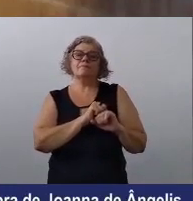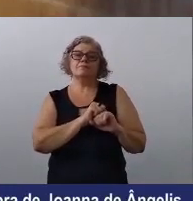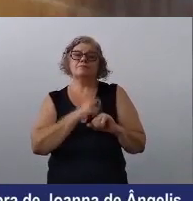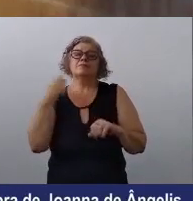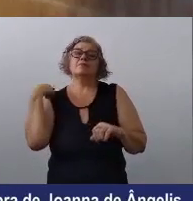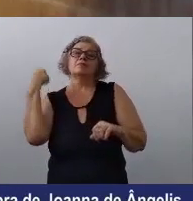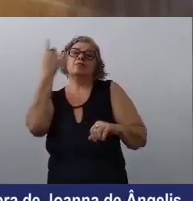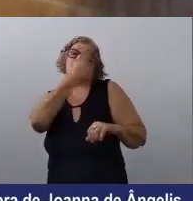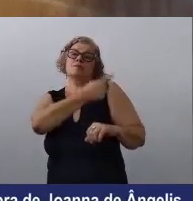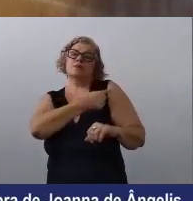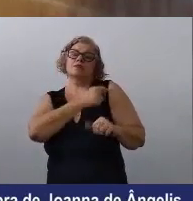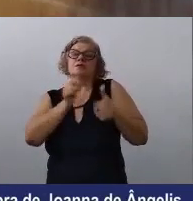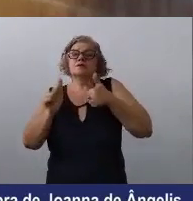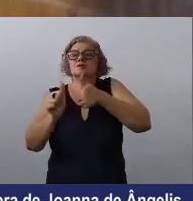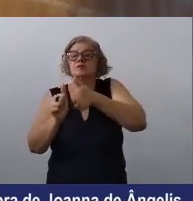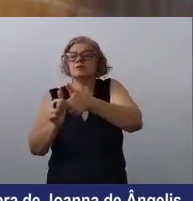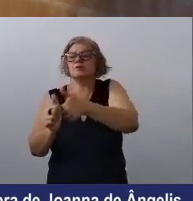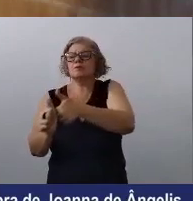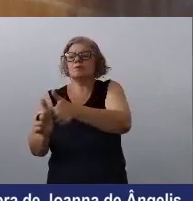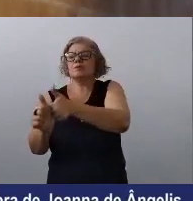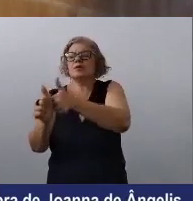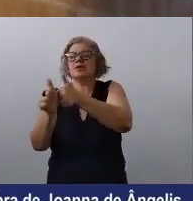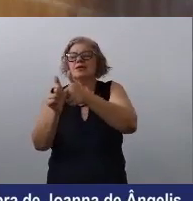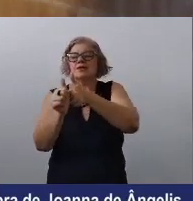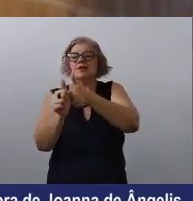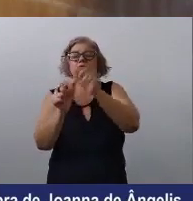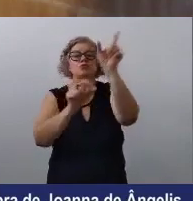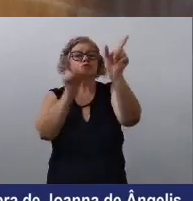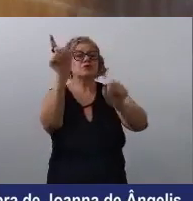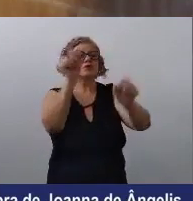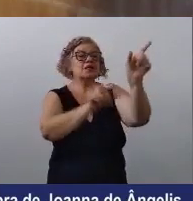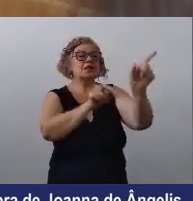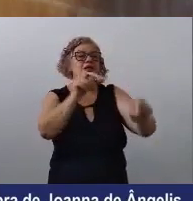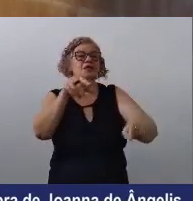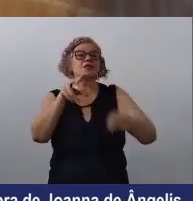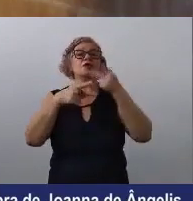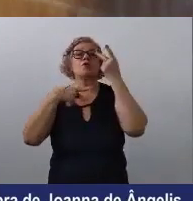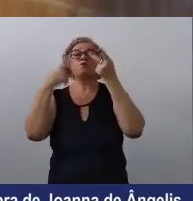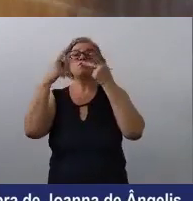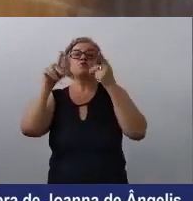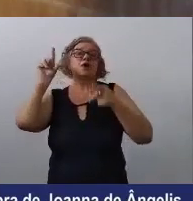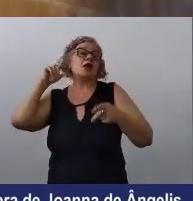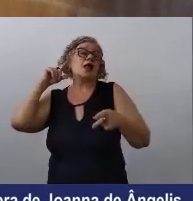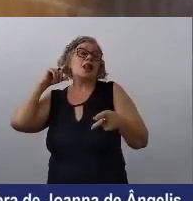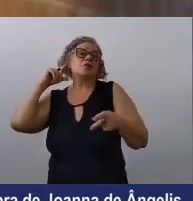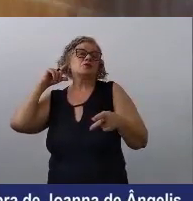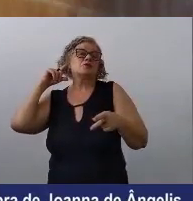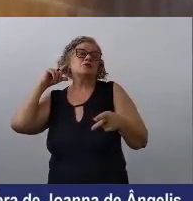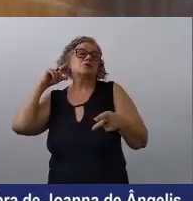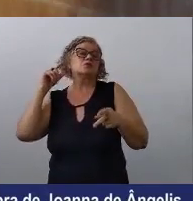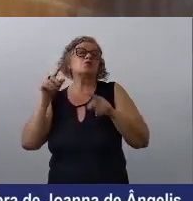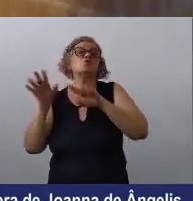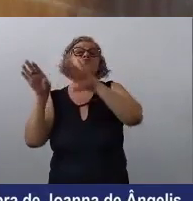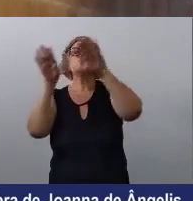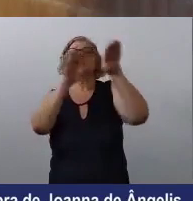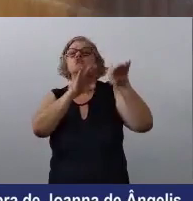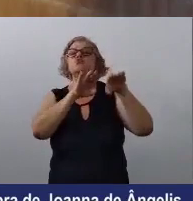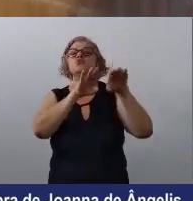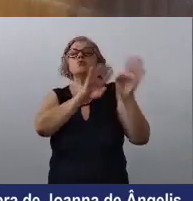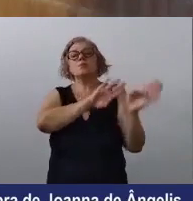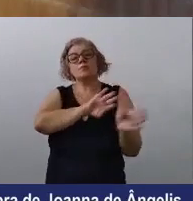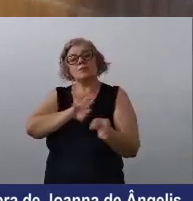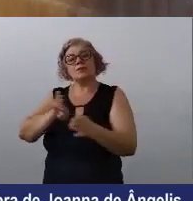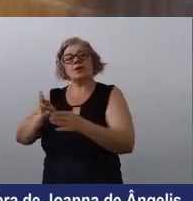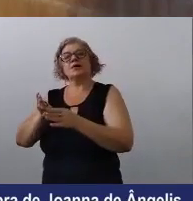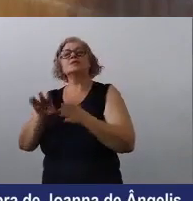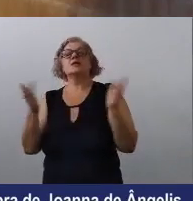ambiente. Maria chega bem perto de nós e diz aos nossos ouvidos: tudo passa, filho